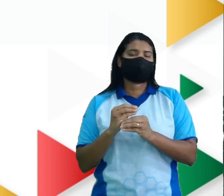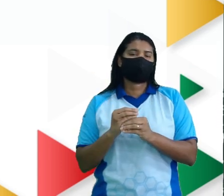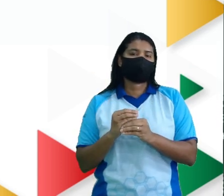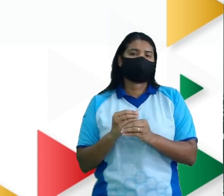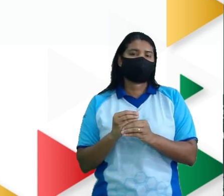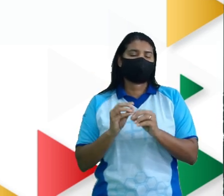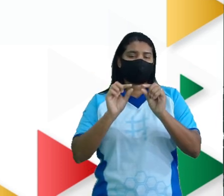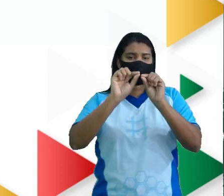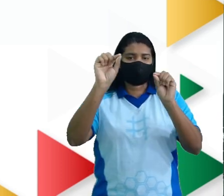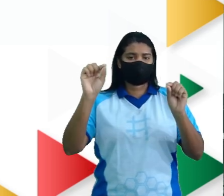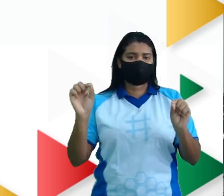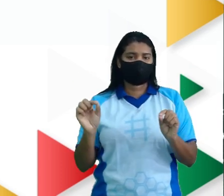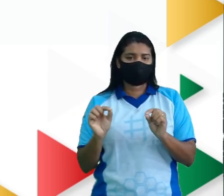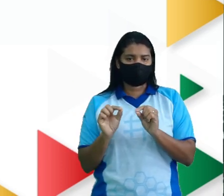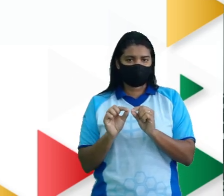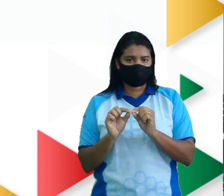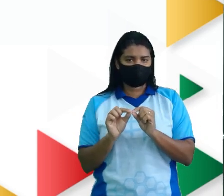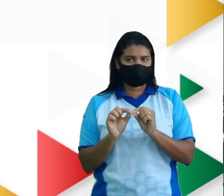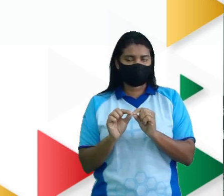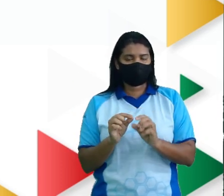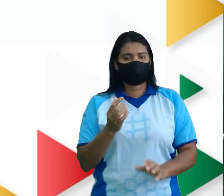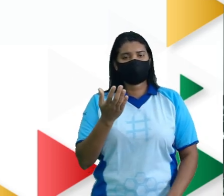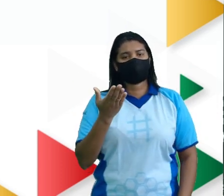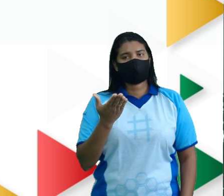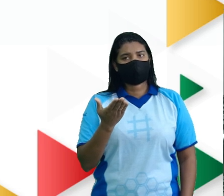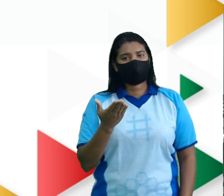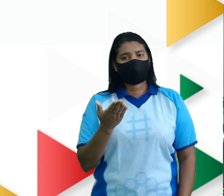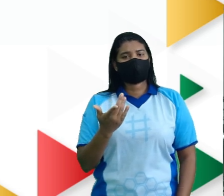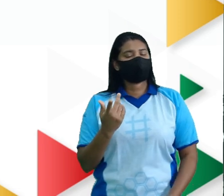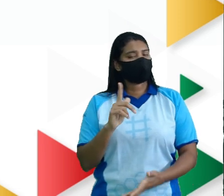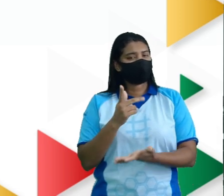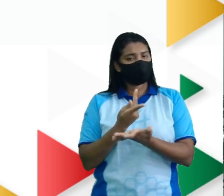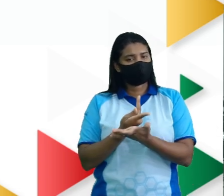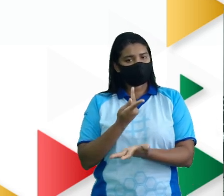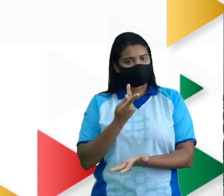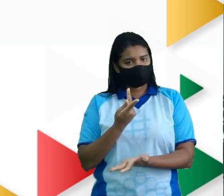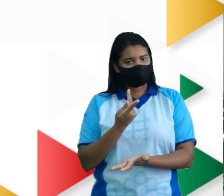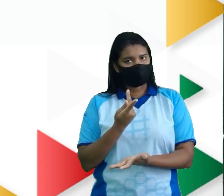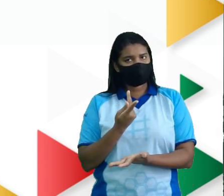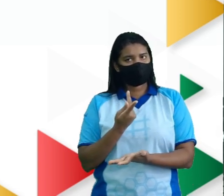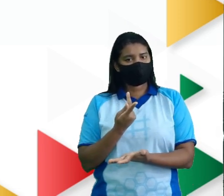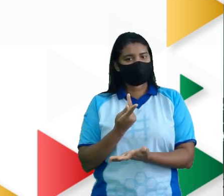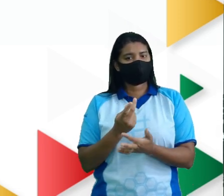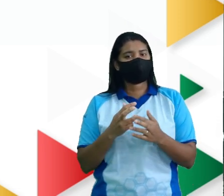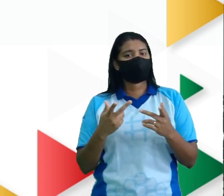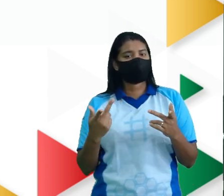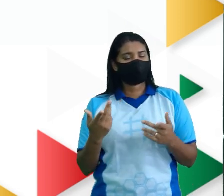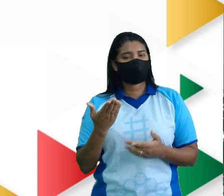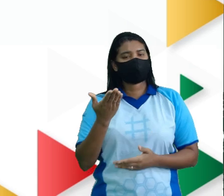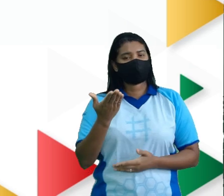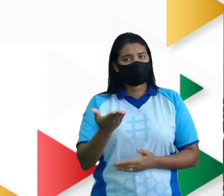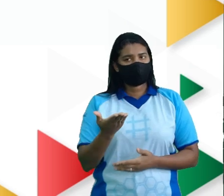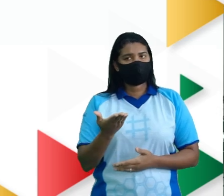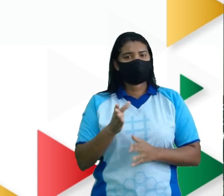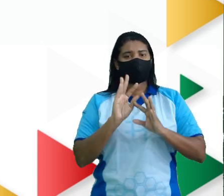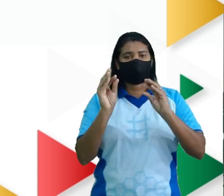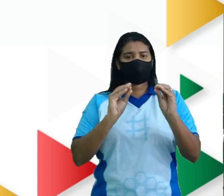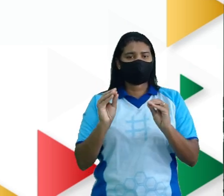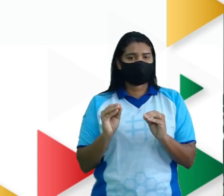hexágono regular. Se isso não acontecer, aí vai ter um outro ponto aí que você vai